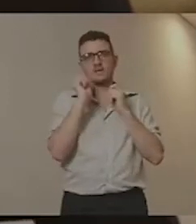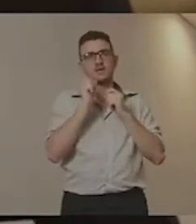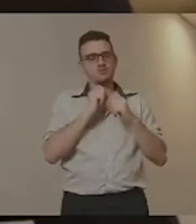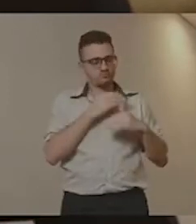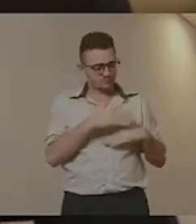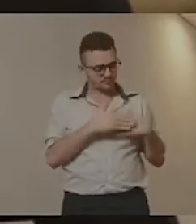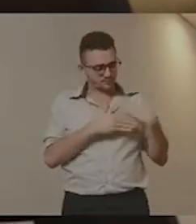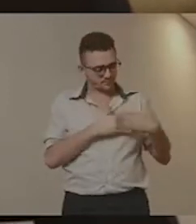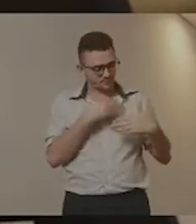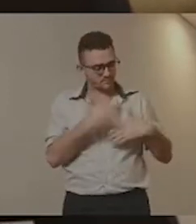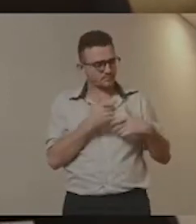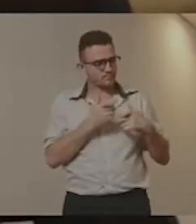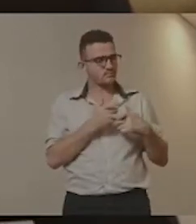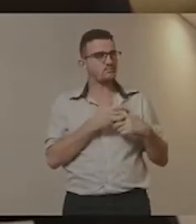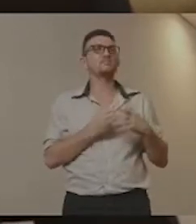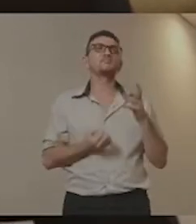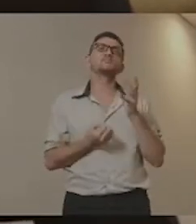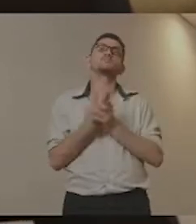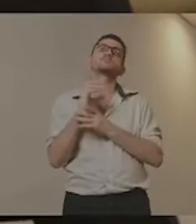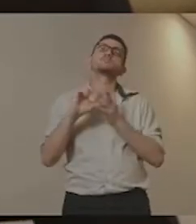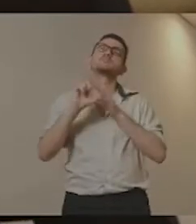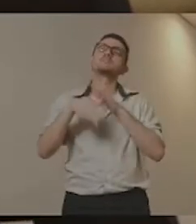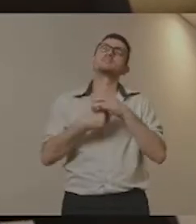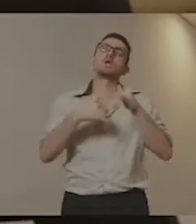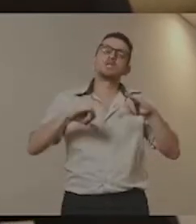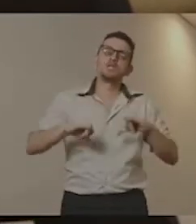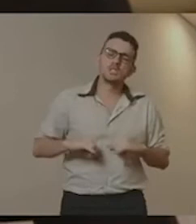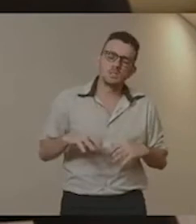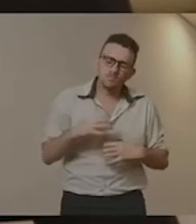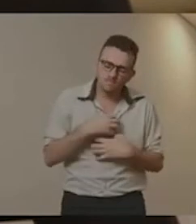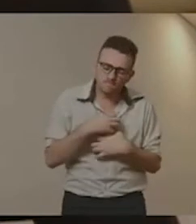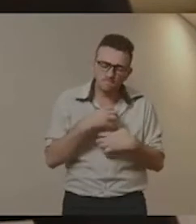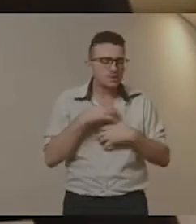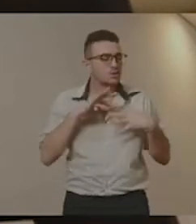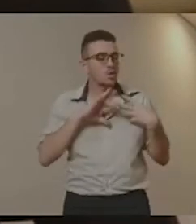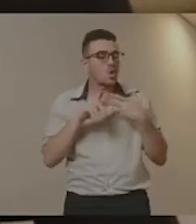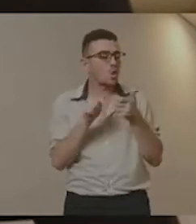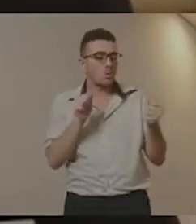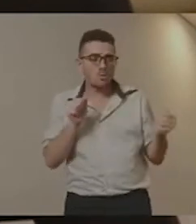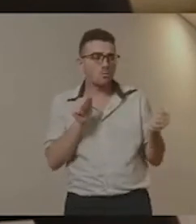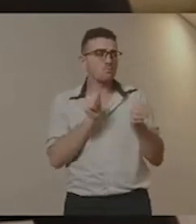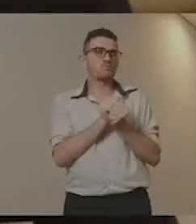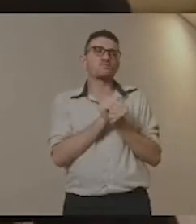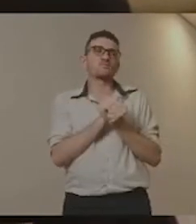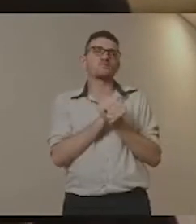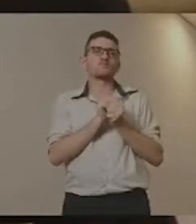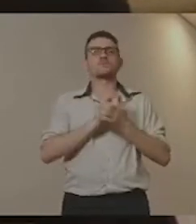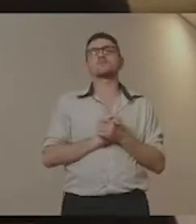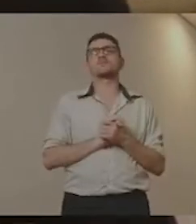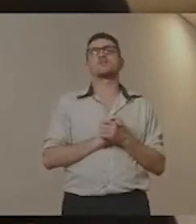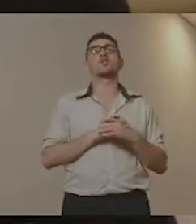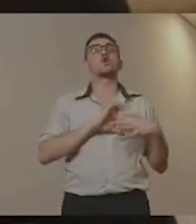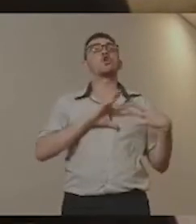sofrimento, né? Então, todos no mesmo barco. Todos no mesmo... Aliás... todos debaixo da mesma tempestade,